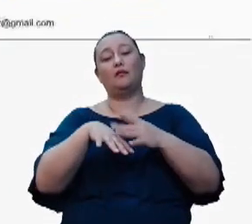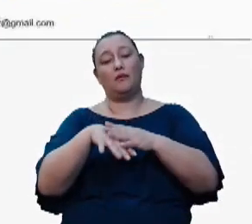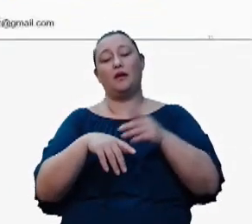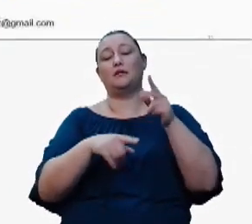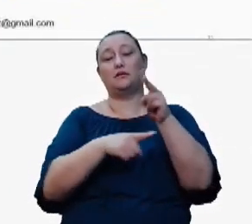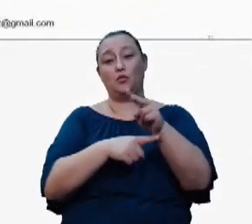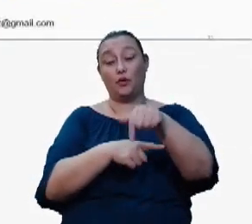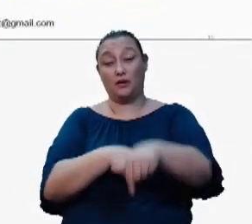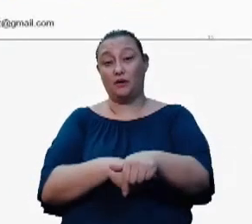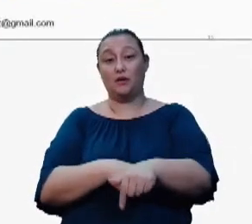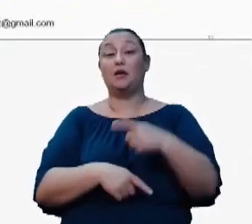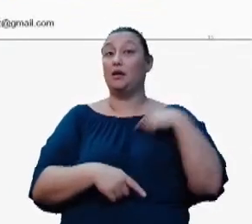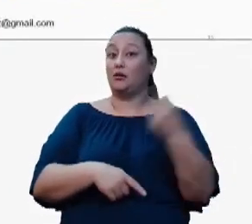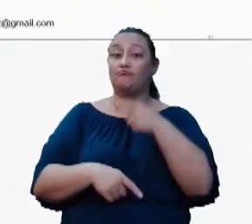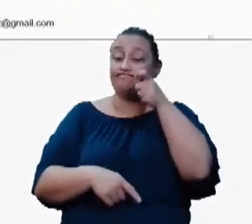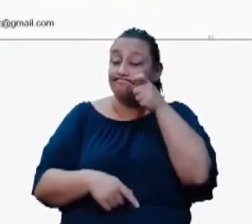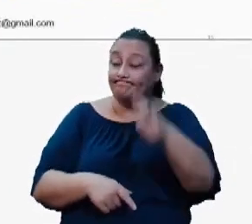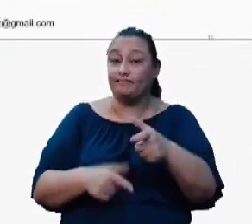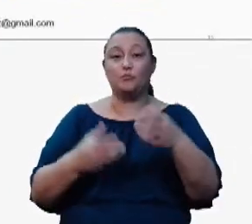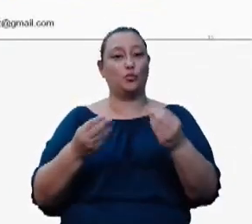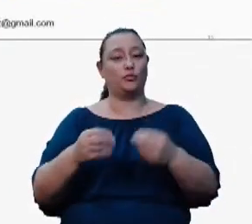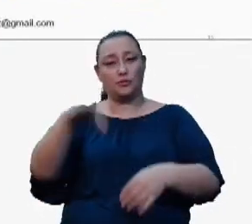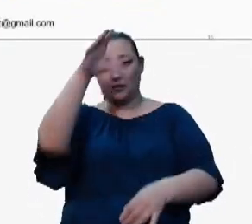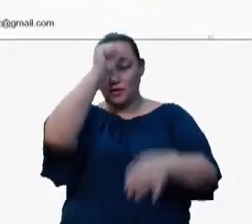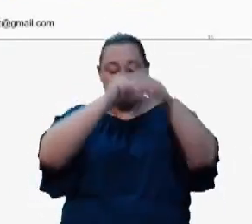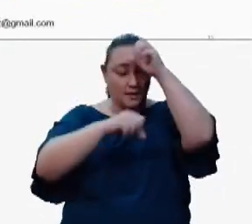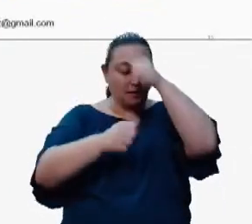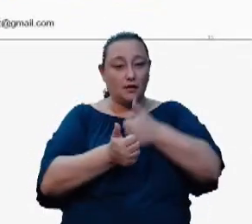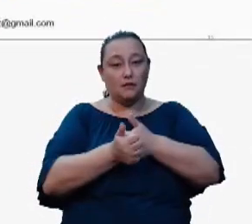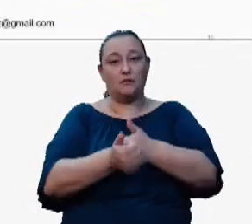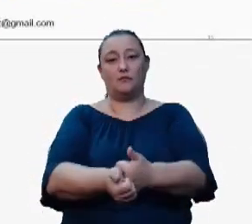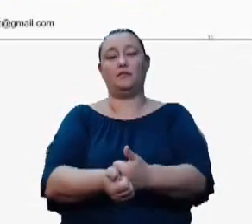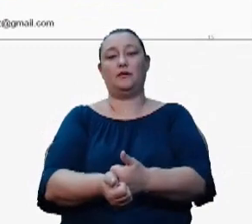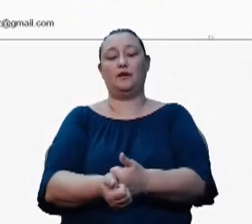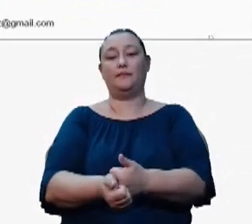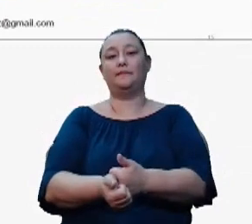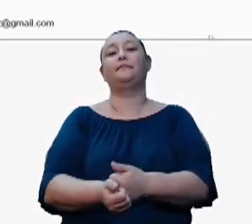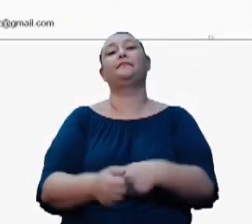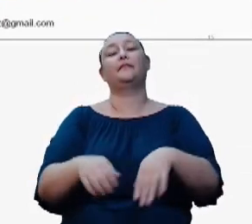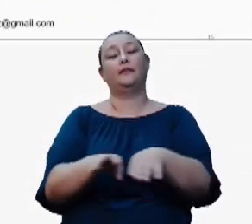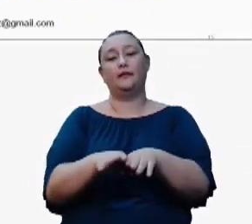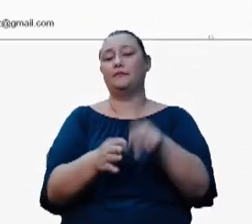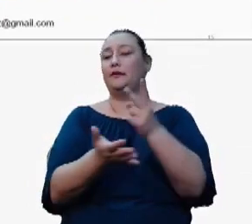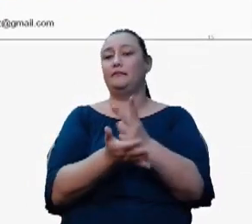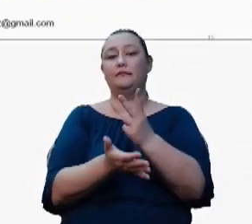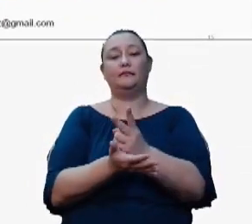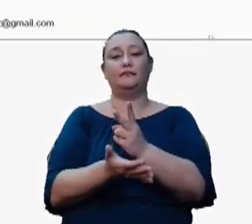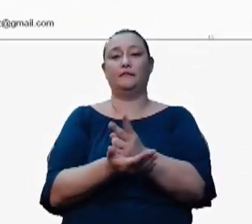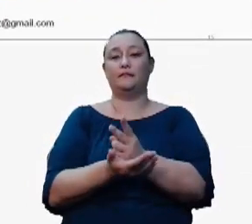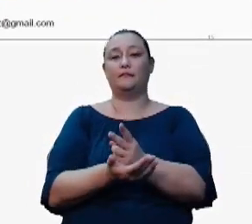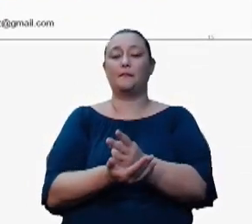gente tem muito interesse de aprender e acompanhar vocês, e sempre